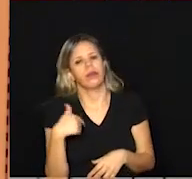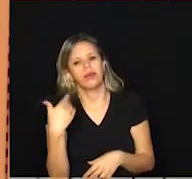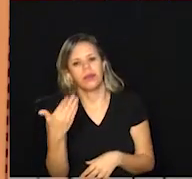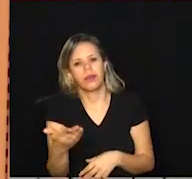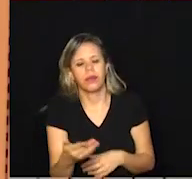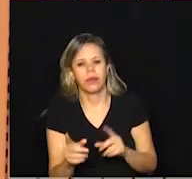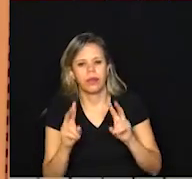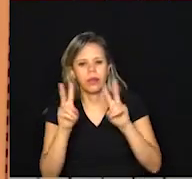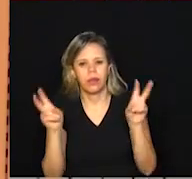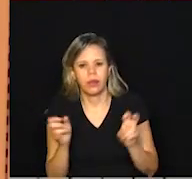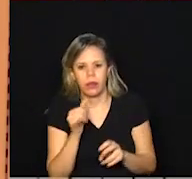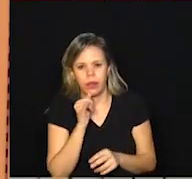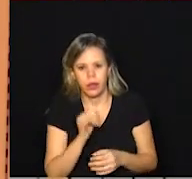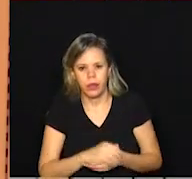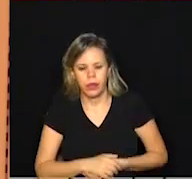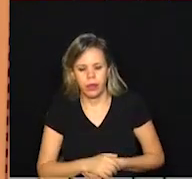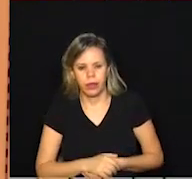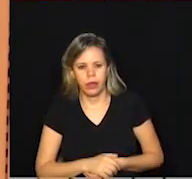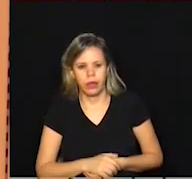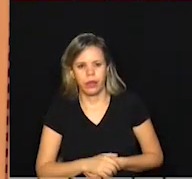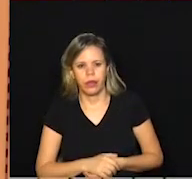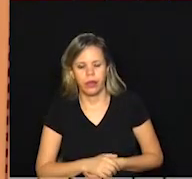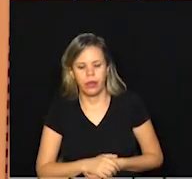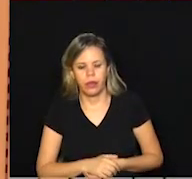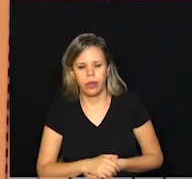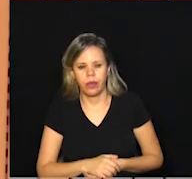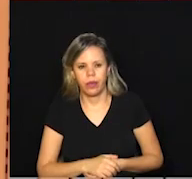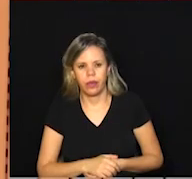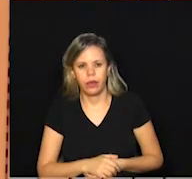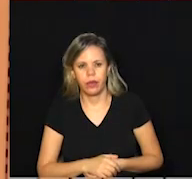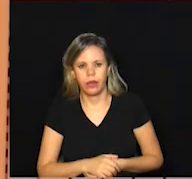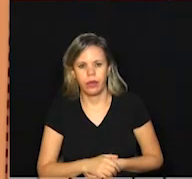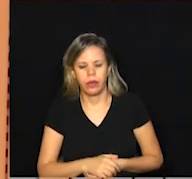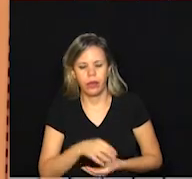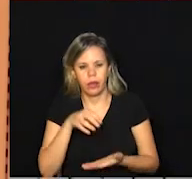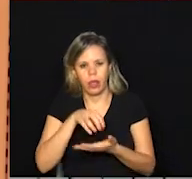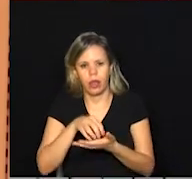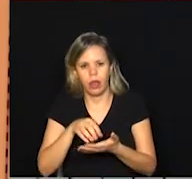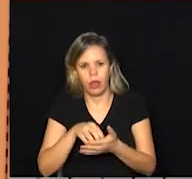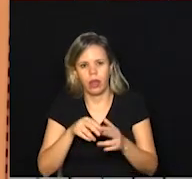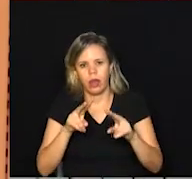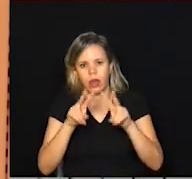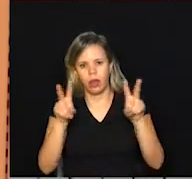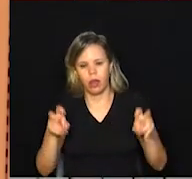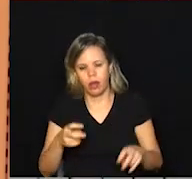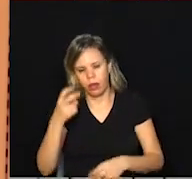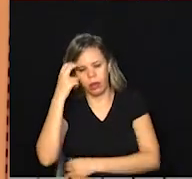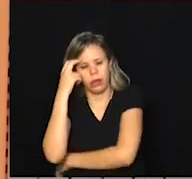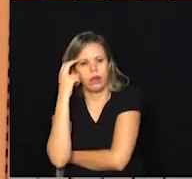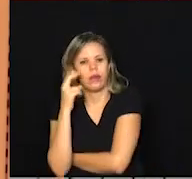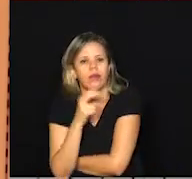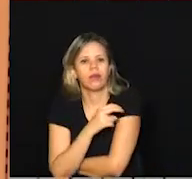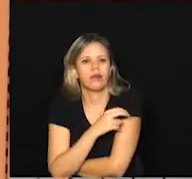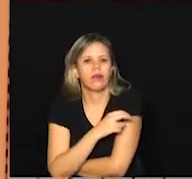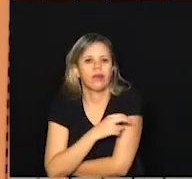lá na em relação ao ao Casarão Centro Cultural Casarão de Barão Geraldo